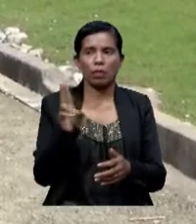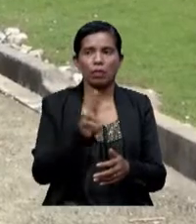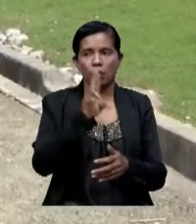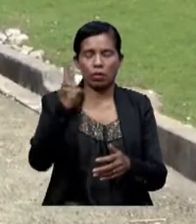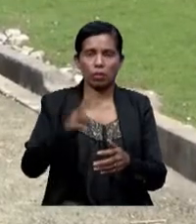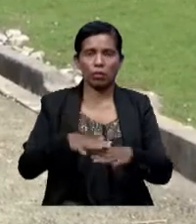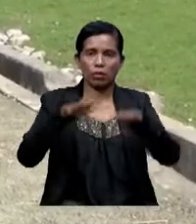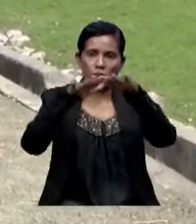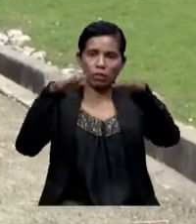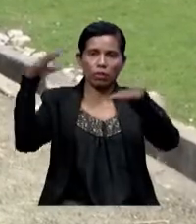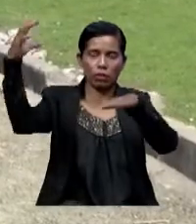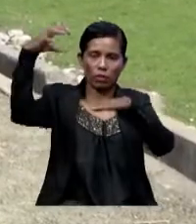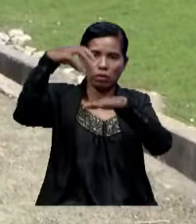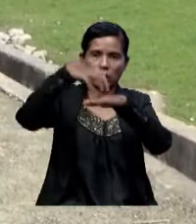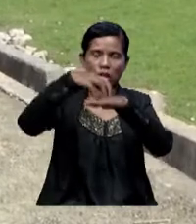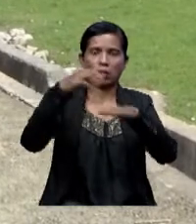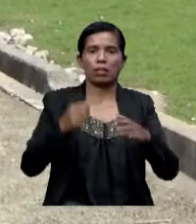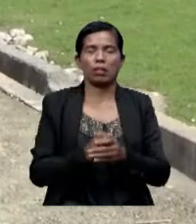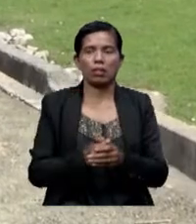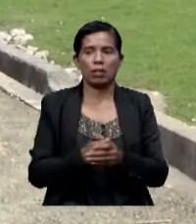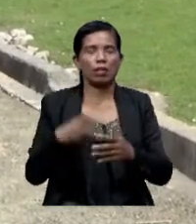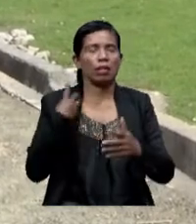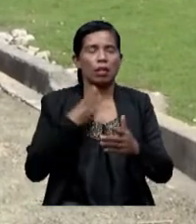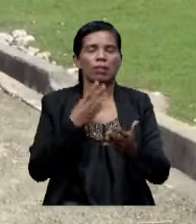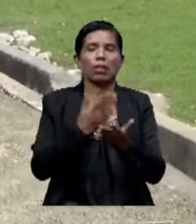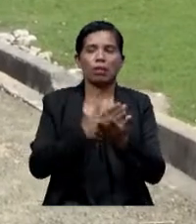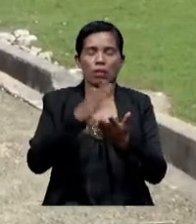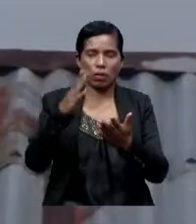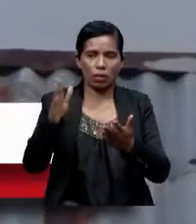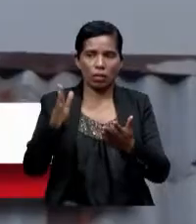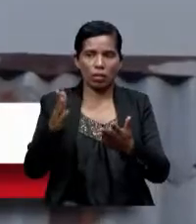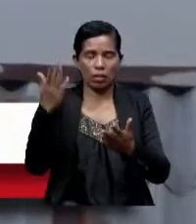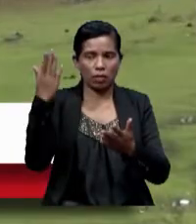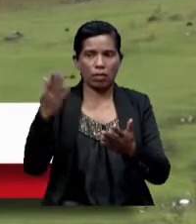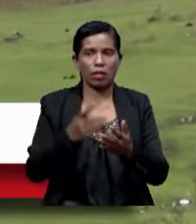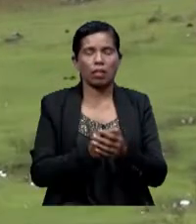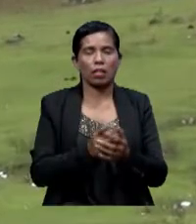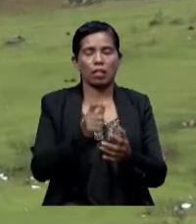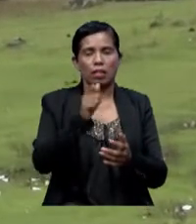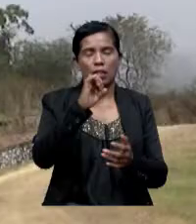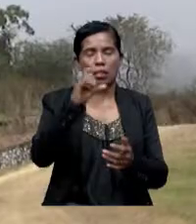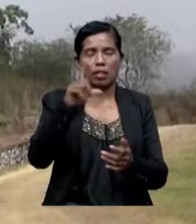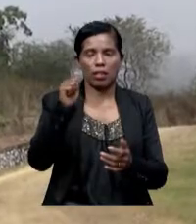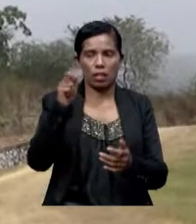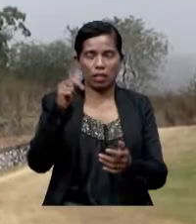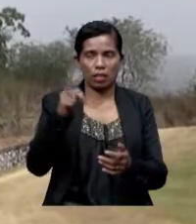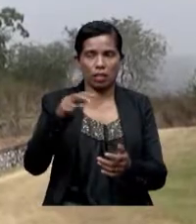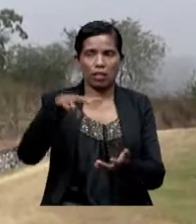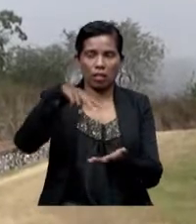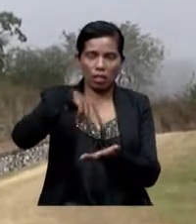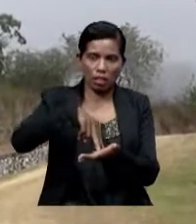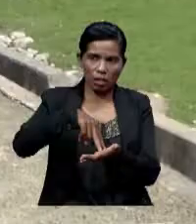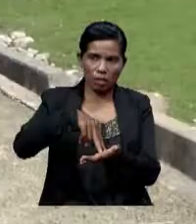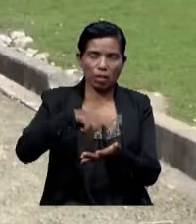tenag surya, tenag surya mas kami sosa iha Thailand. Hari ini hamri kita 2017